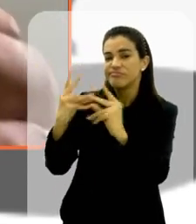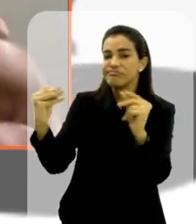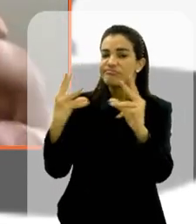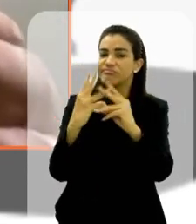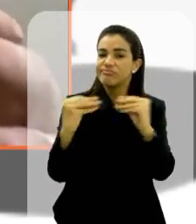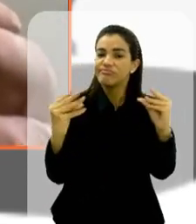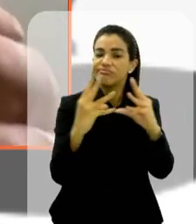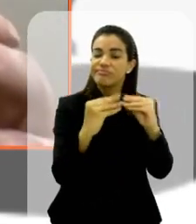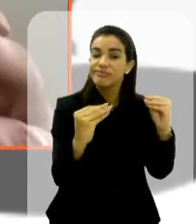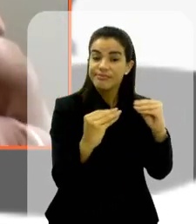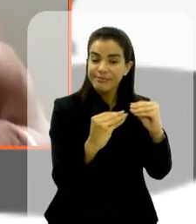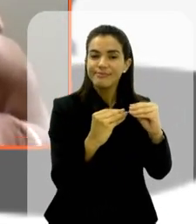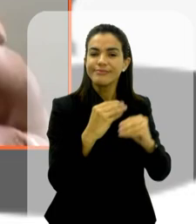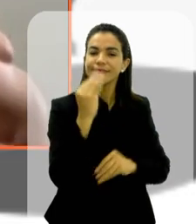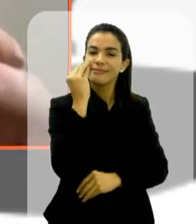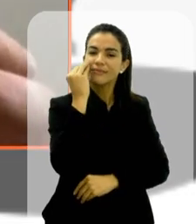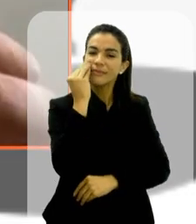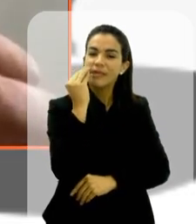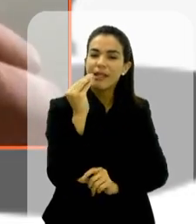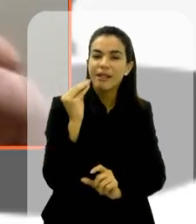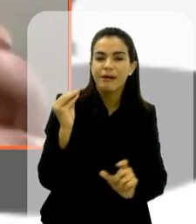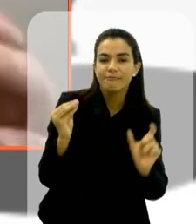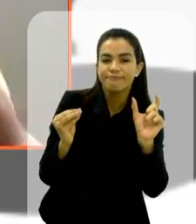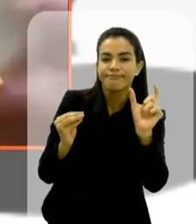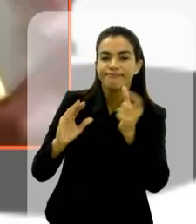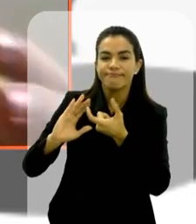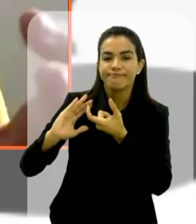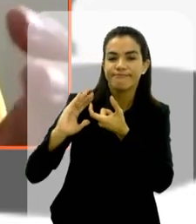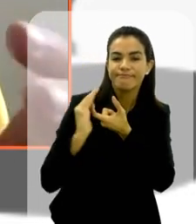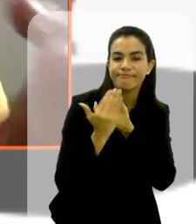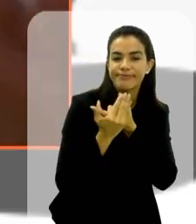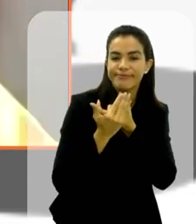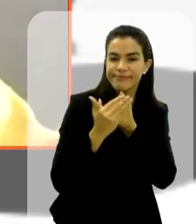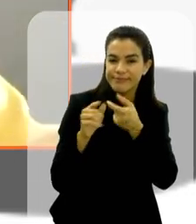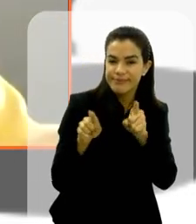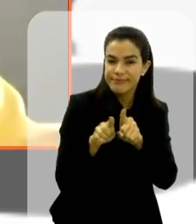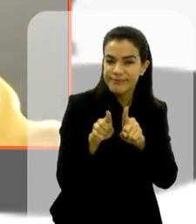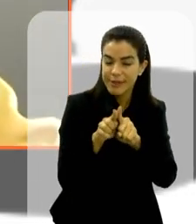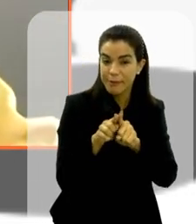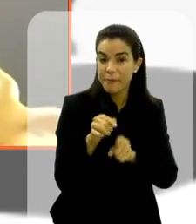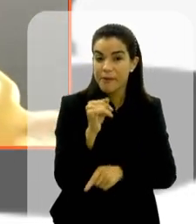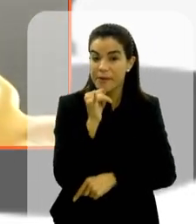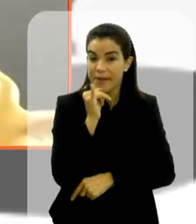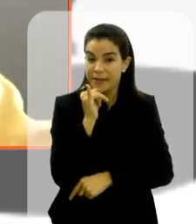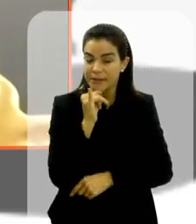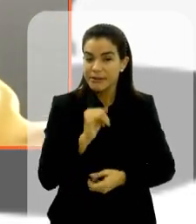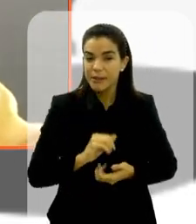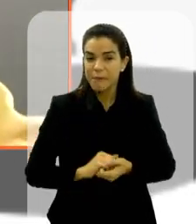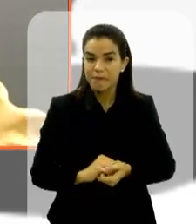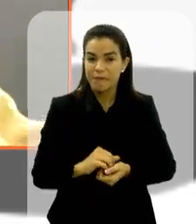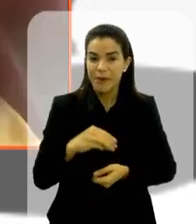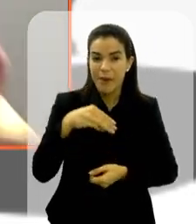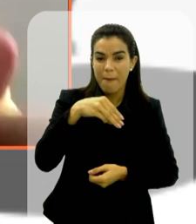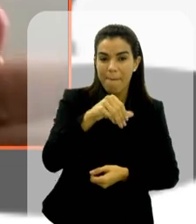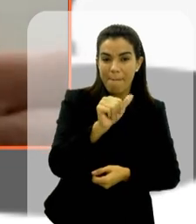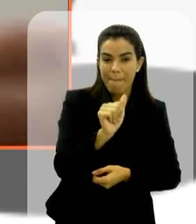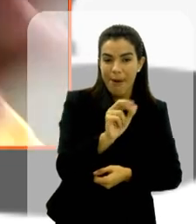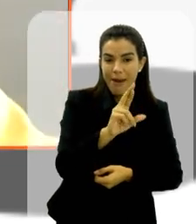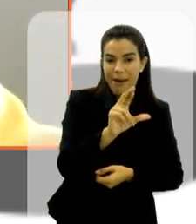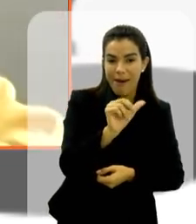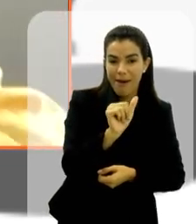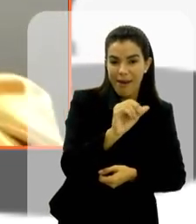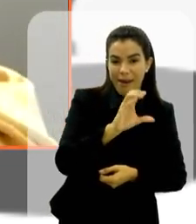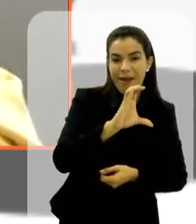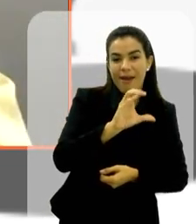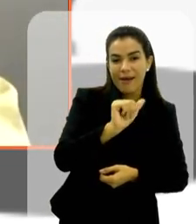destacar a terminologia, o nome certinho, né? Por exemplo, Maracajá Guaçu. Maracajá, o